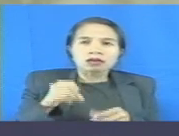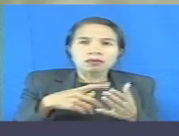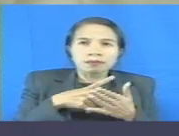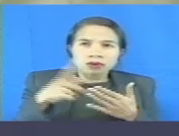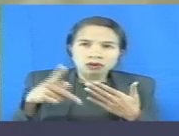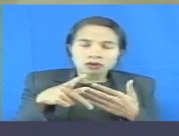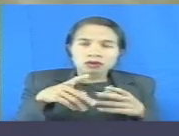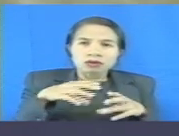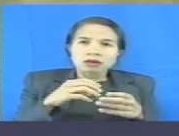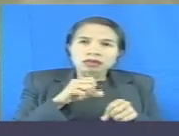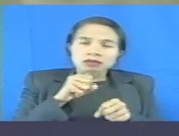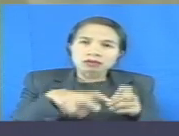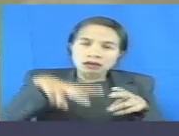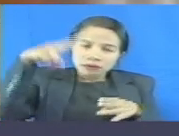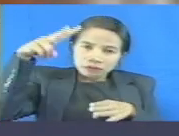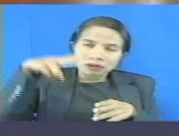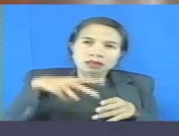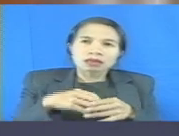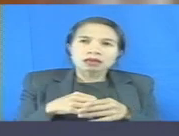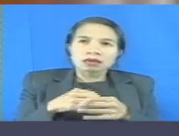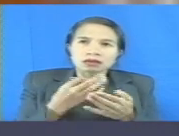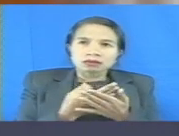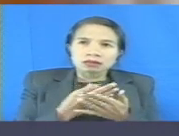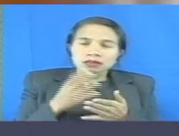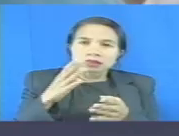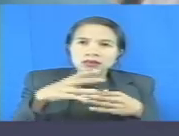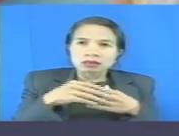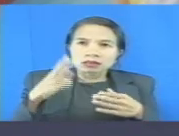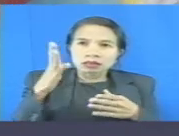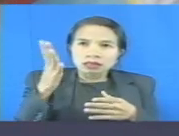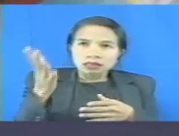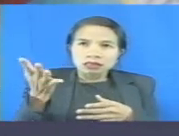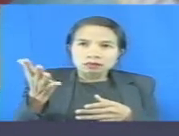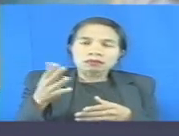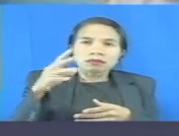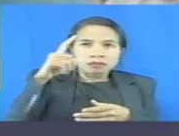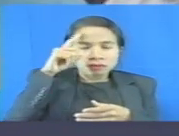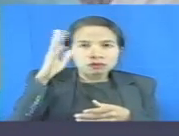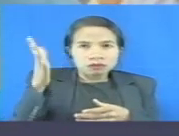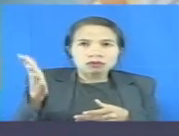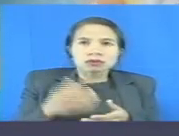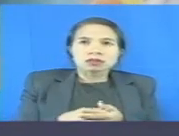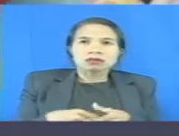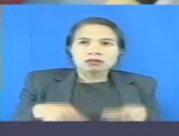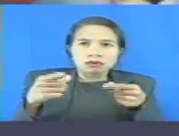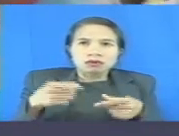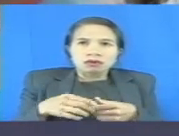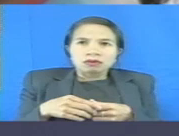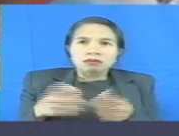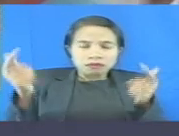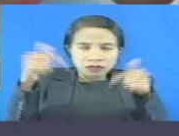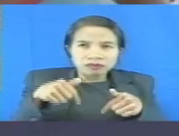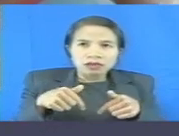programa cesta básica a preço ba dólar ida centavos lima nulo. Ansir nebe ba hova ya mercado ne ba fobi mi mapulu sen quarter mai to mi